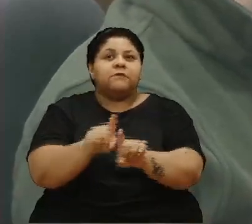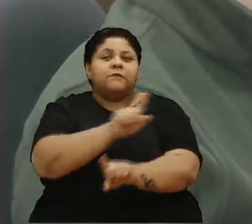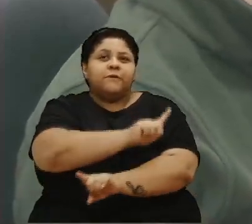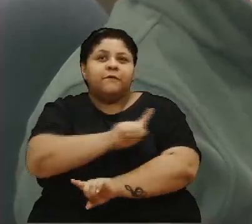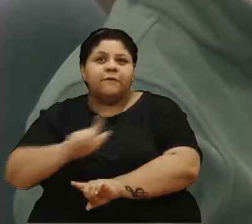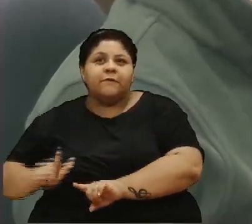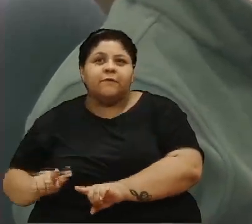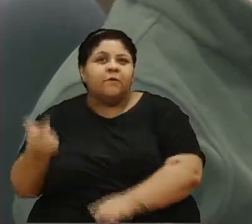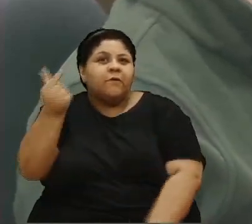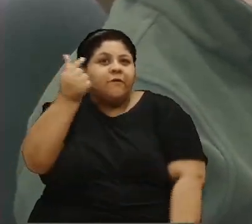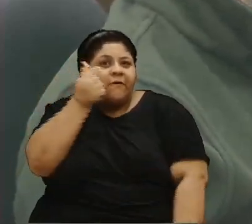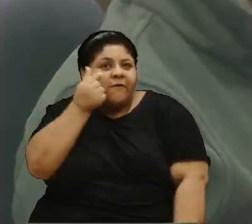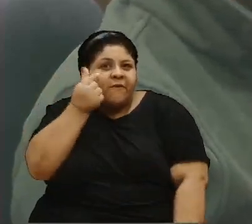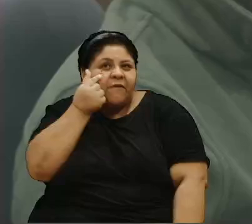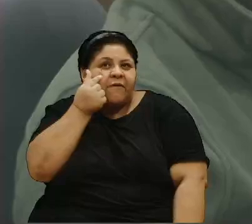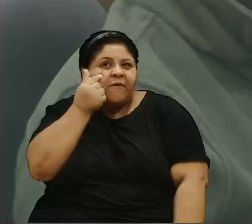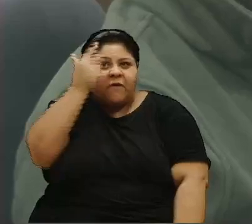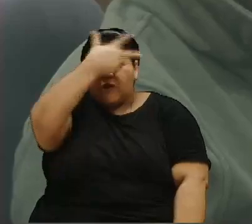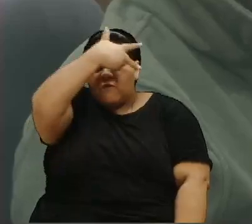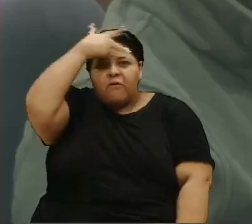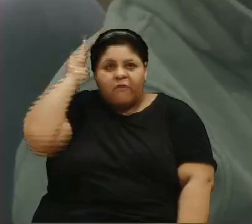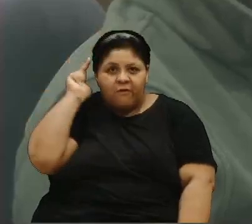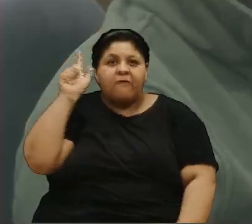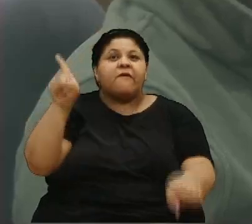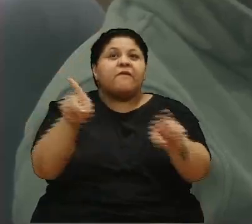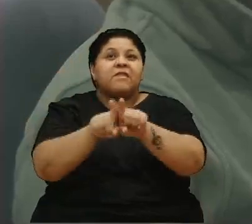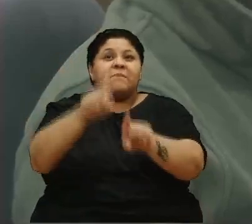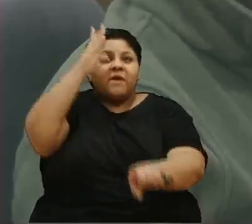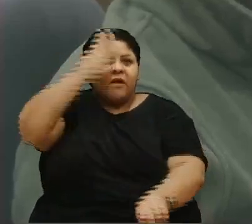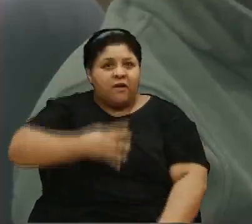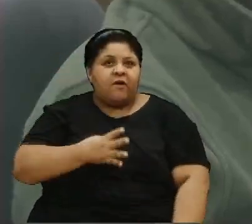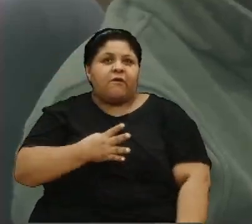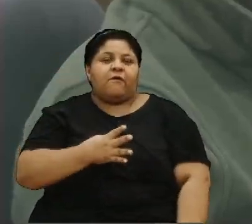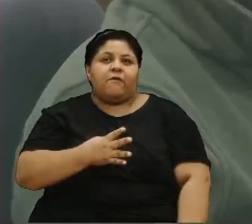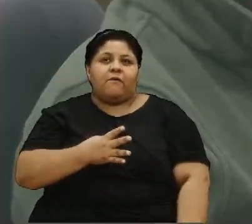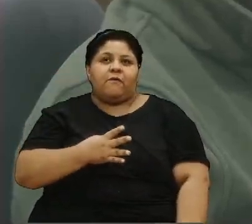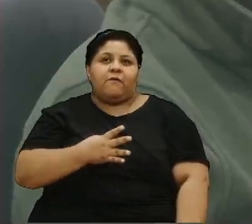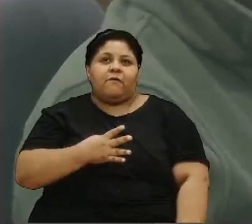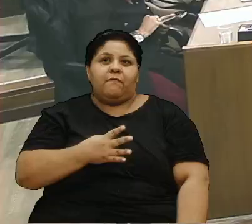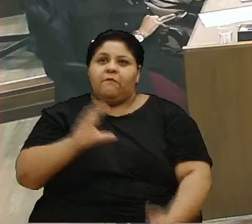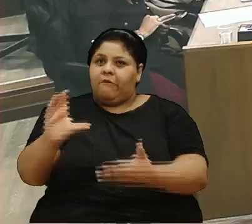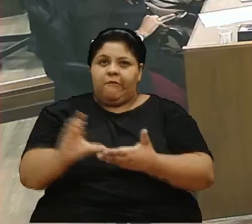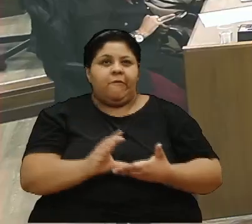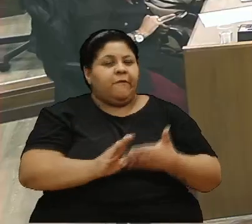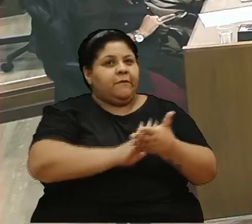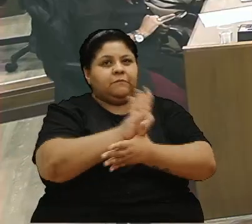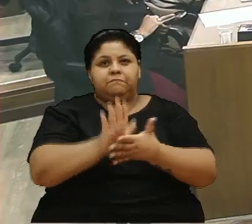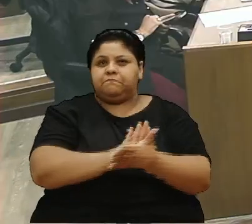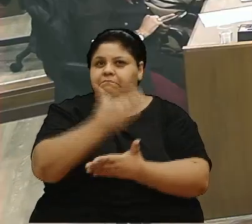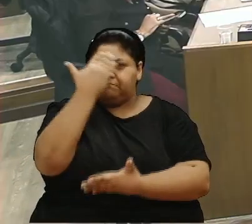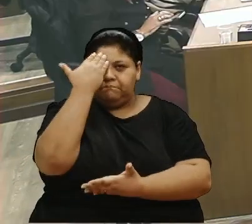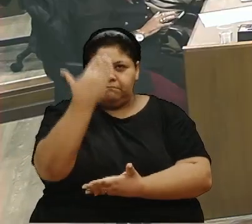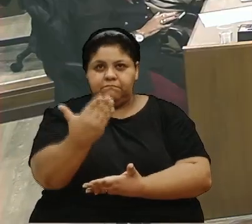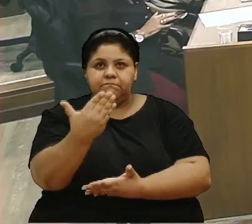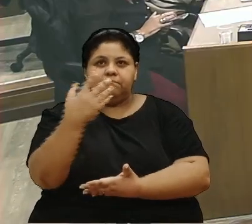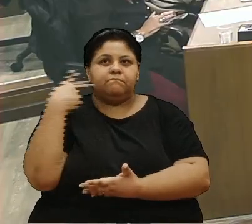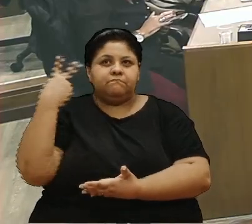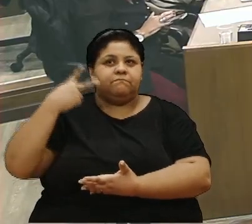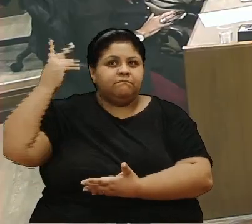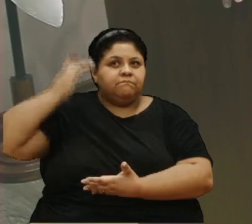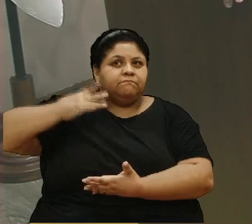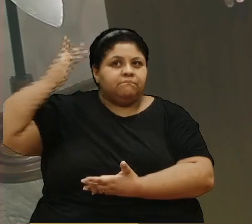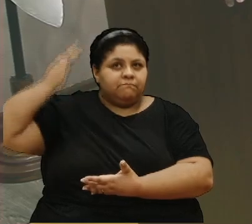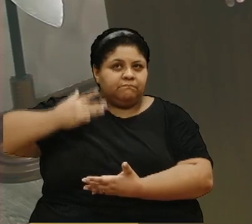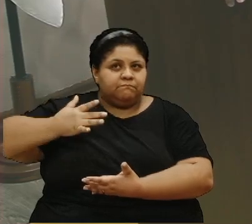governo do Eloy Friso e do Cassina, ela foi gratuita, sem recurso financeiro. Obrigado,